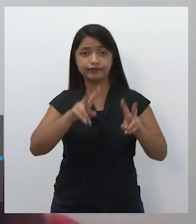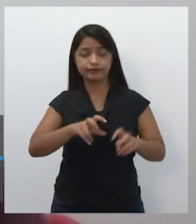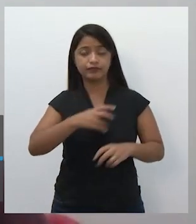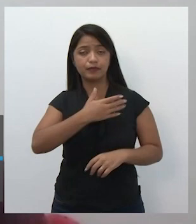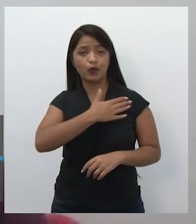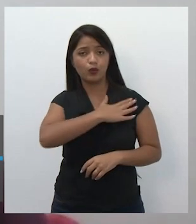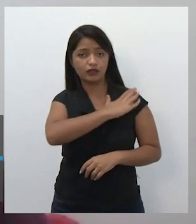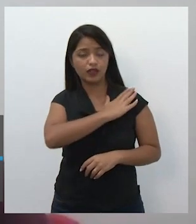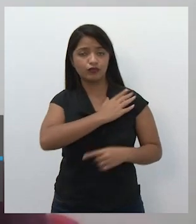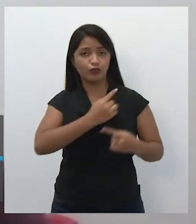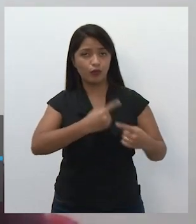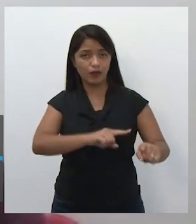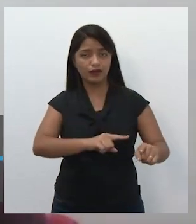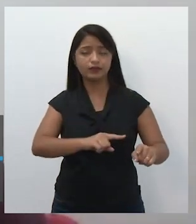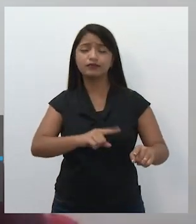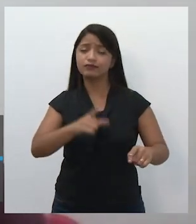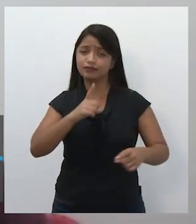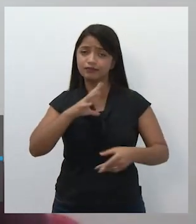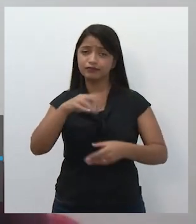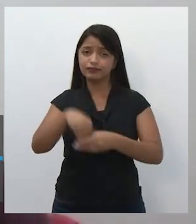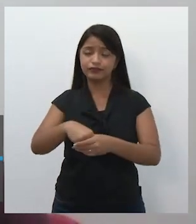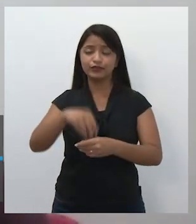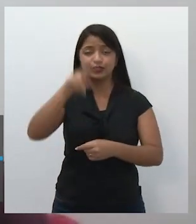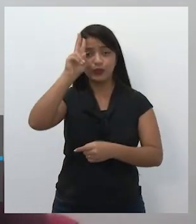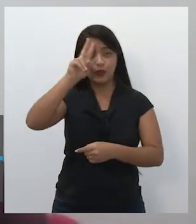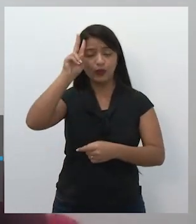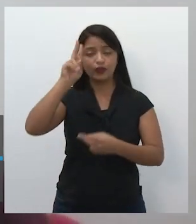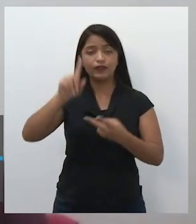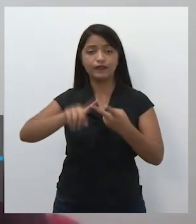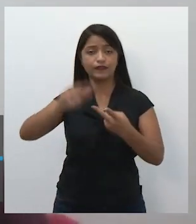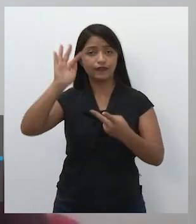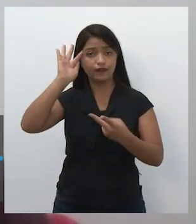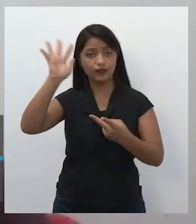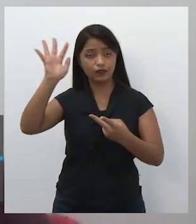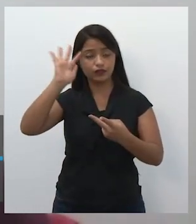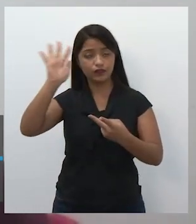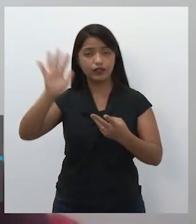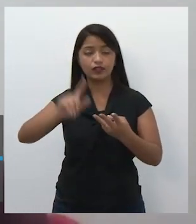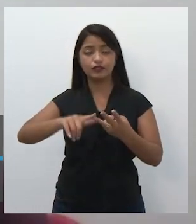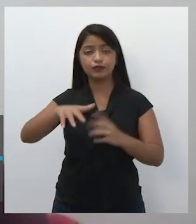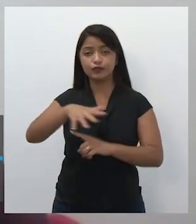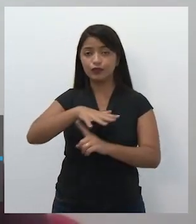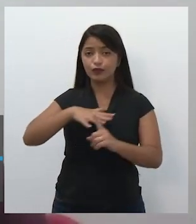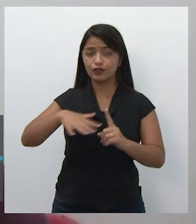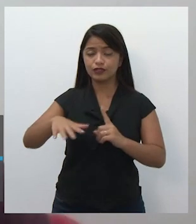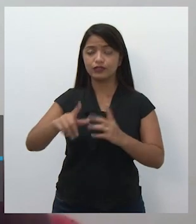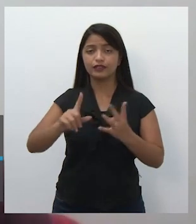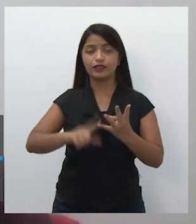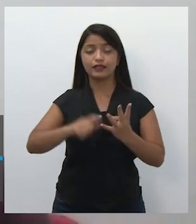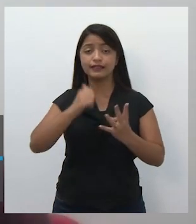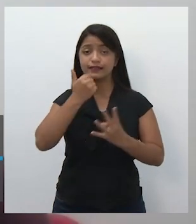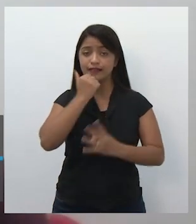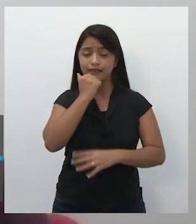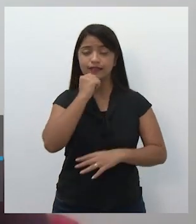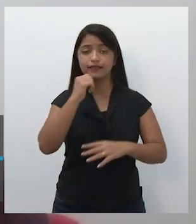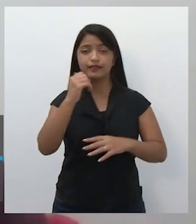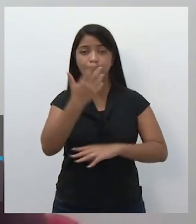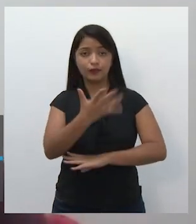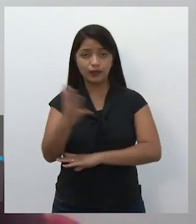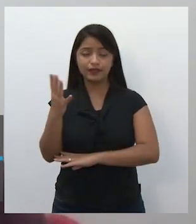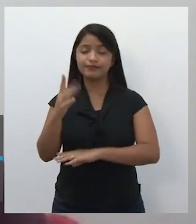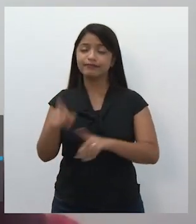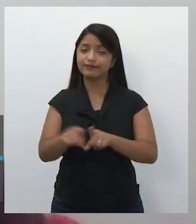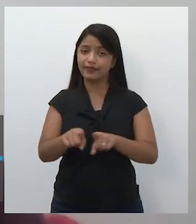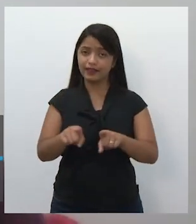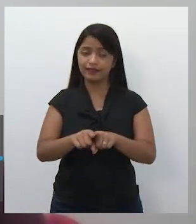discutidas também em história, em filosofia, sociologia, né? Nas matérias da área das ciências da natureza. Então existe um